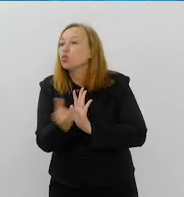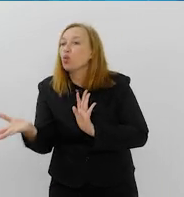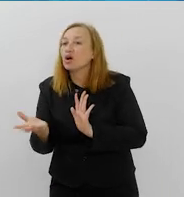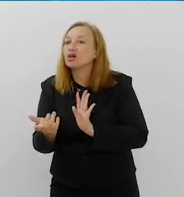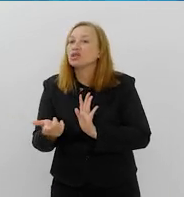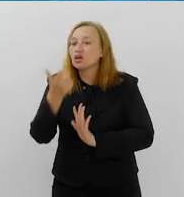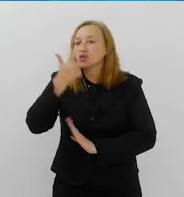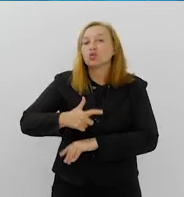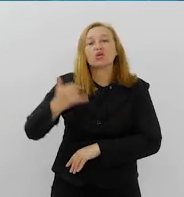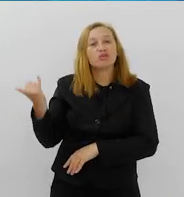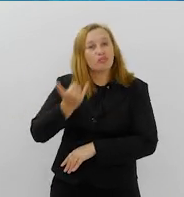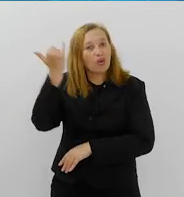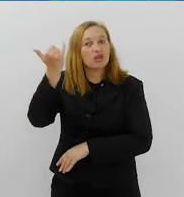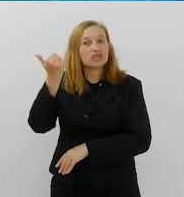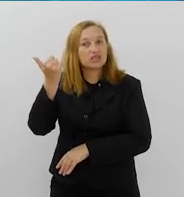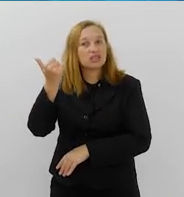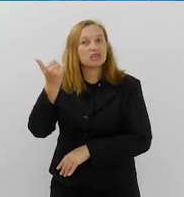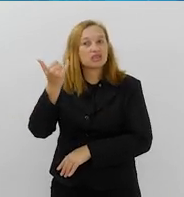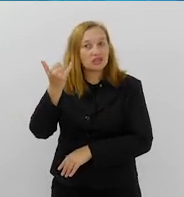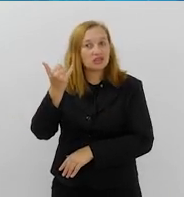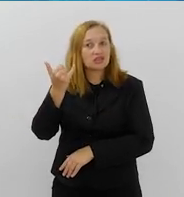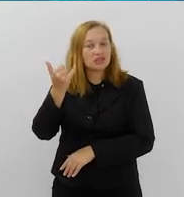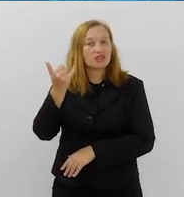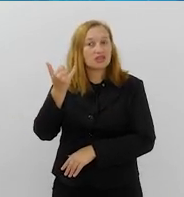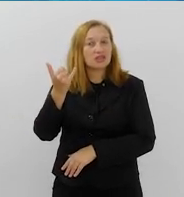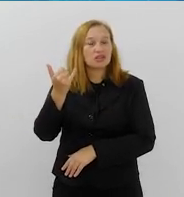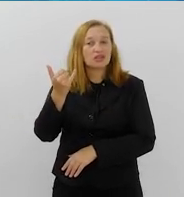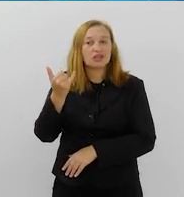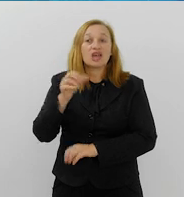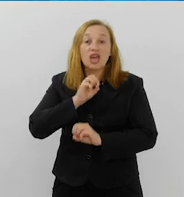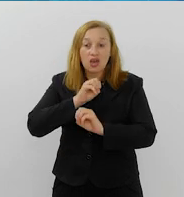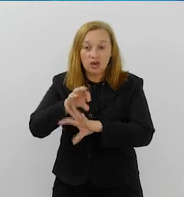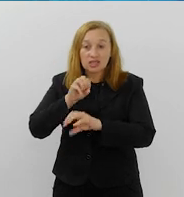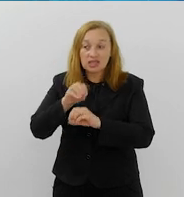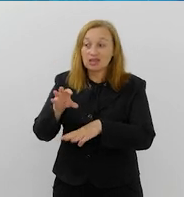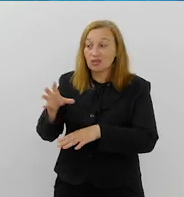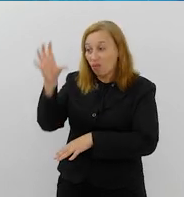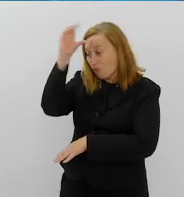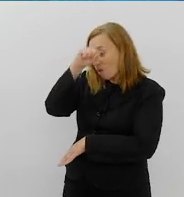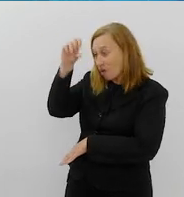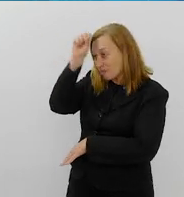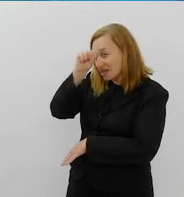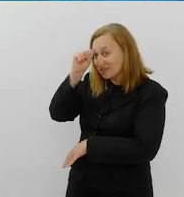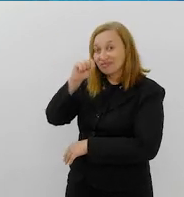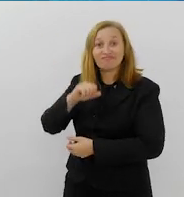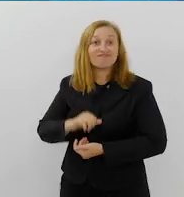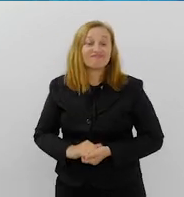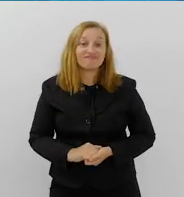o quanto eu sou importante, eu fui importante, eu ensino, eu aprendo,